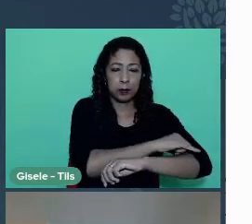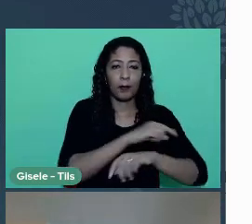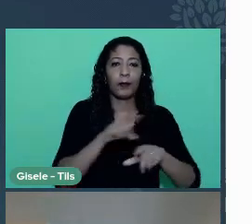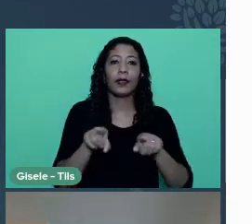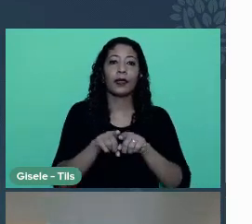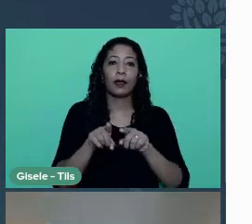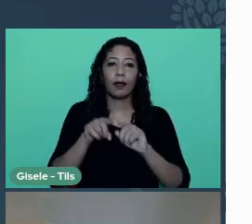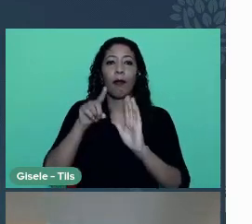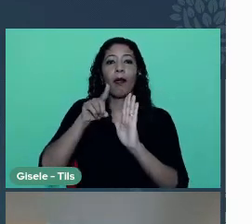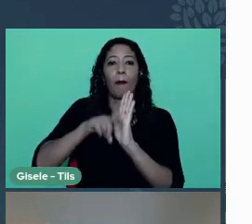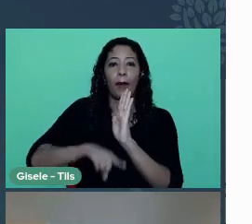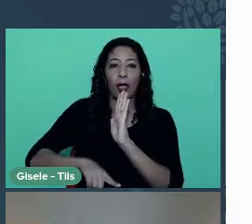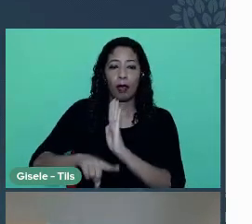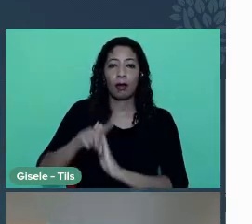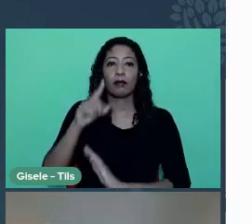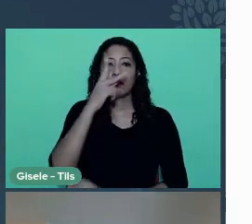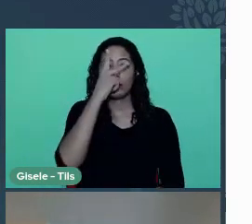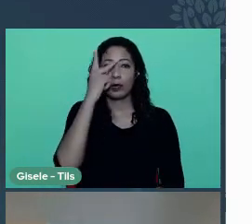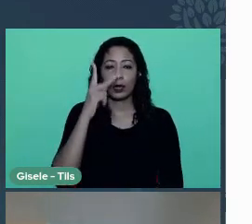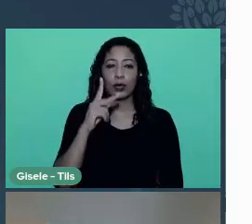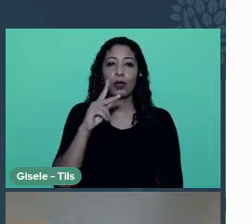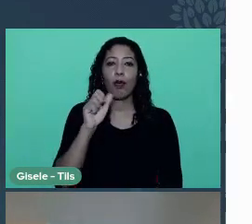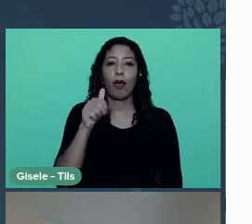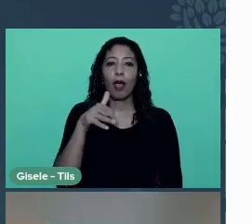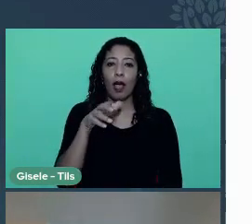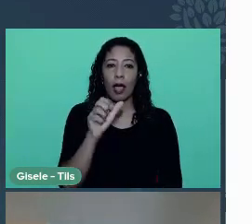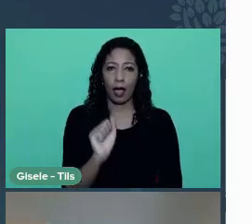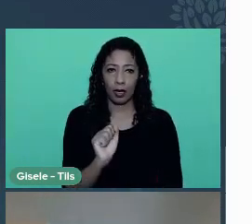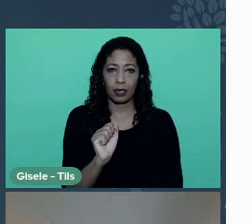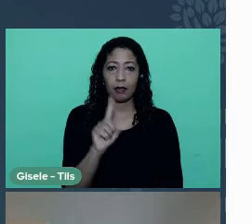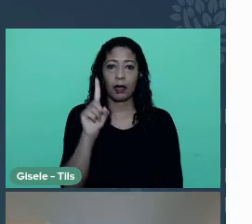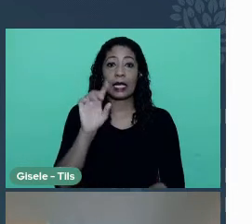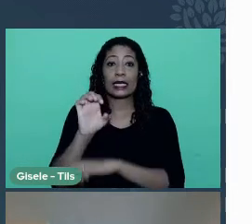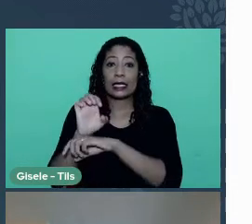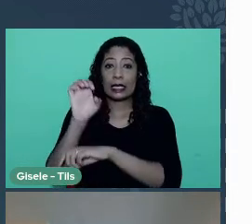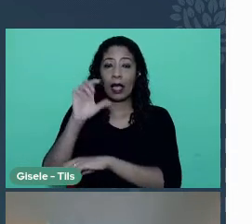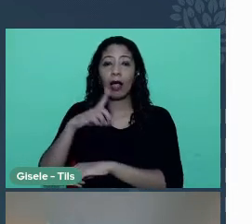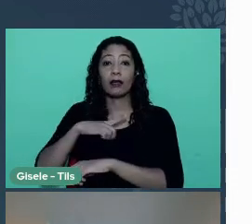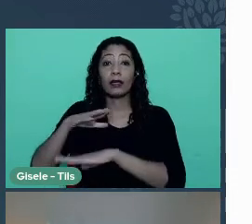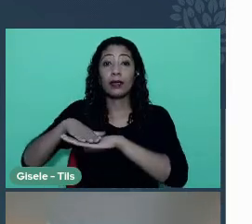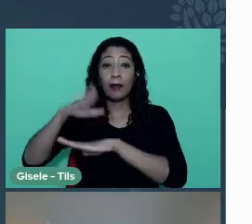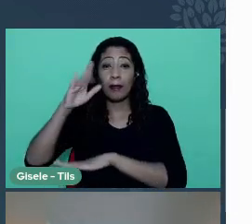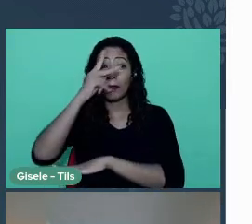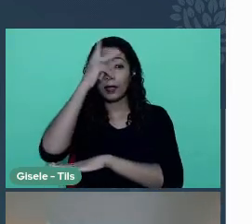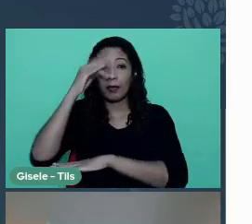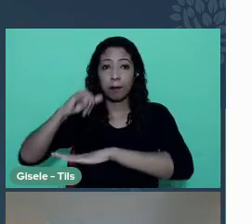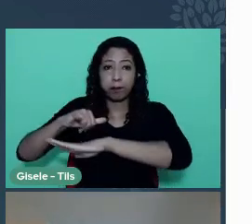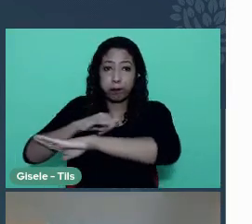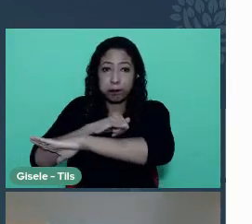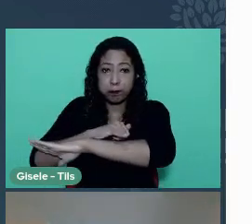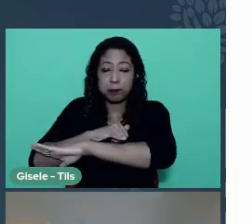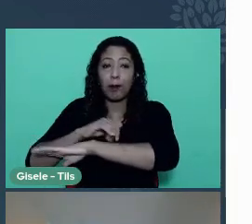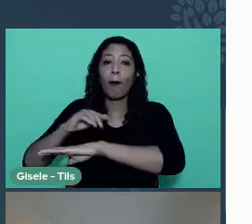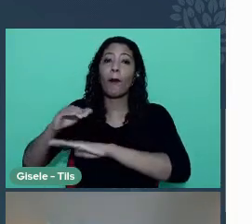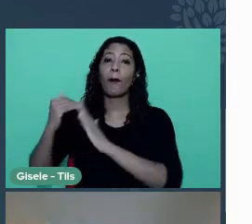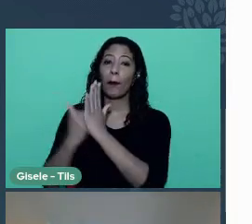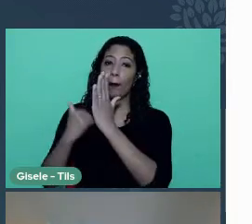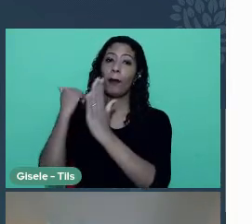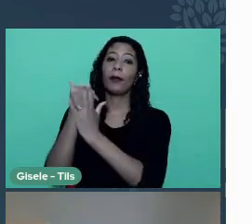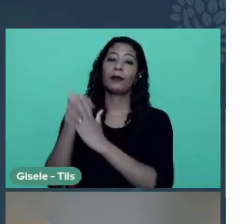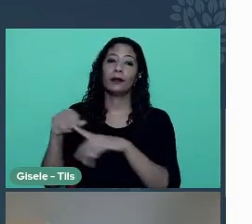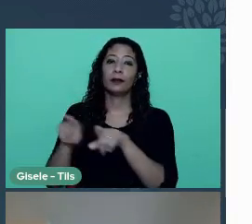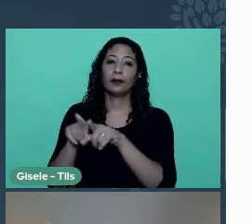com asma, né? E pessoas que têm mais pessoas obesas têm mais pessoas com asma, mostrando uma